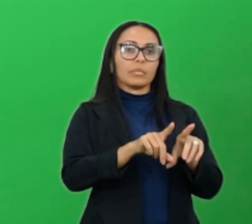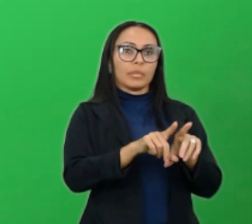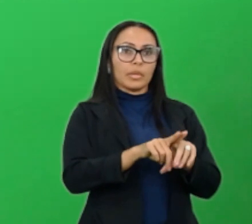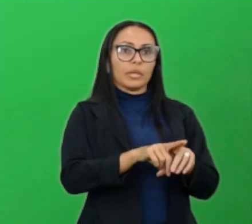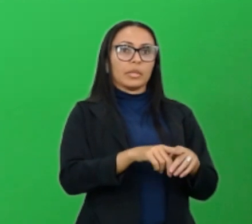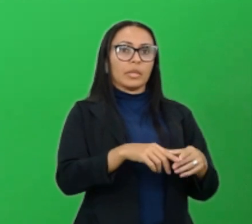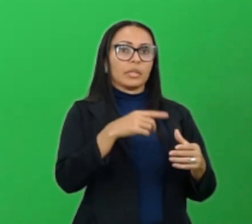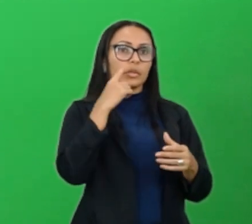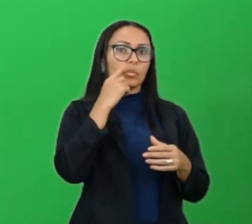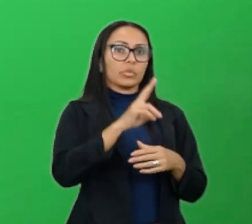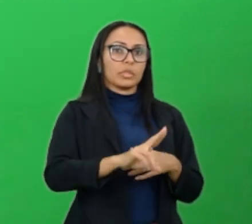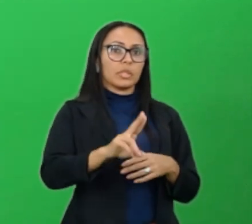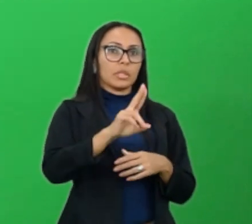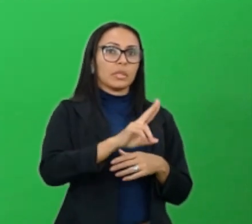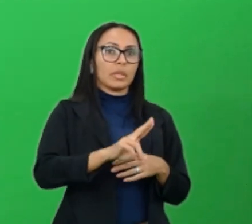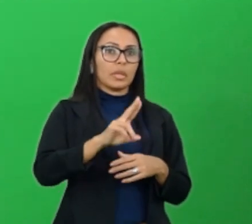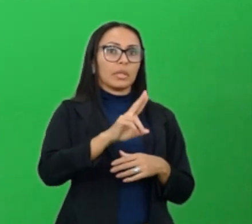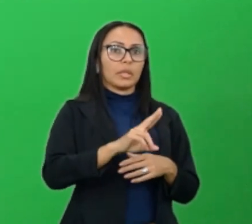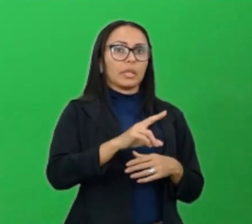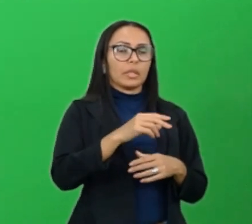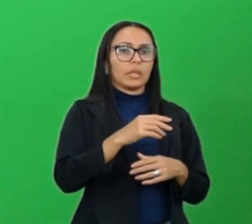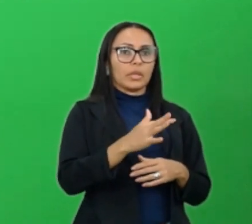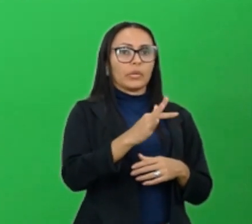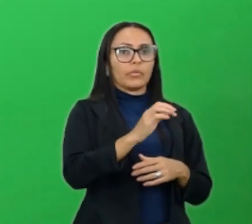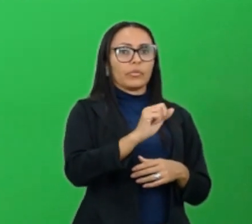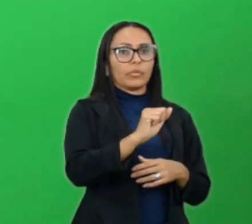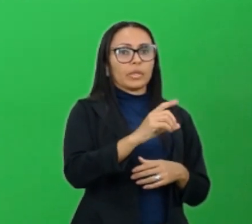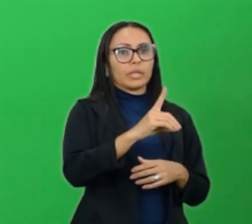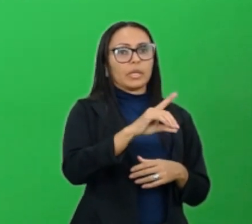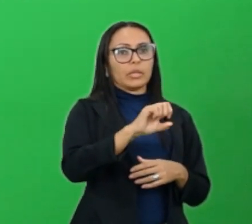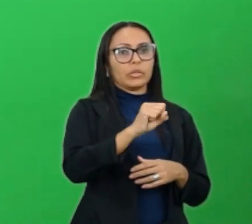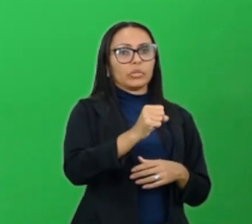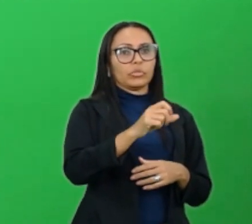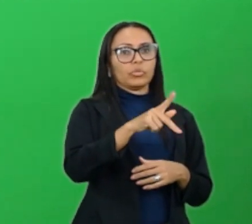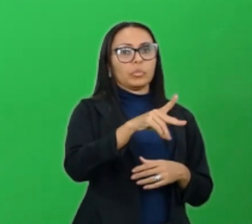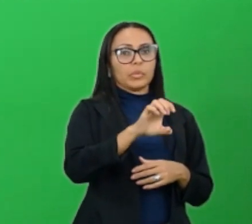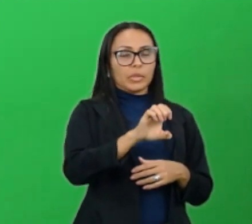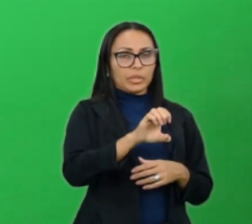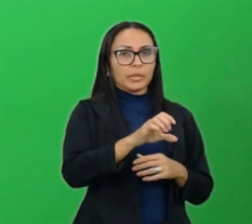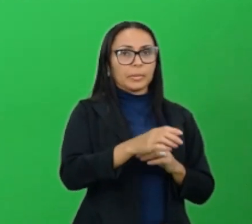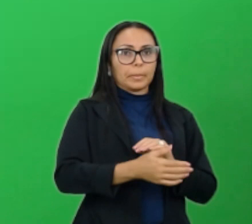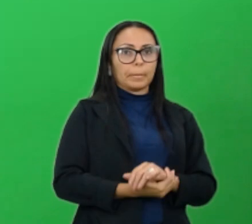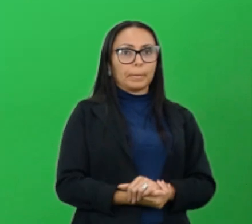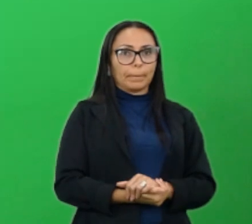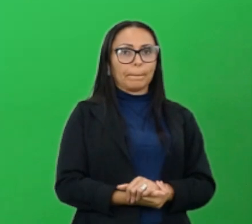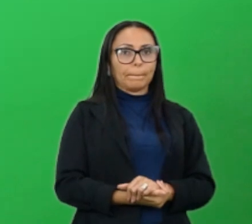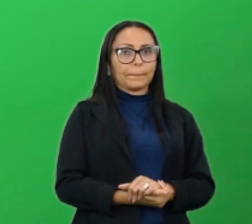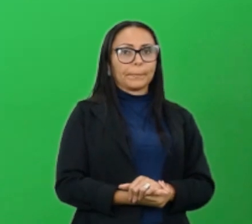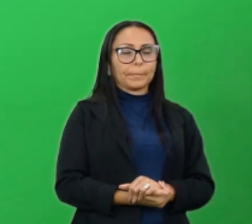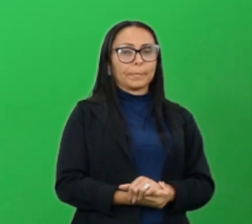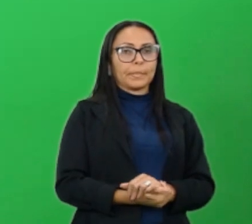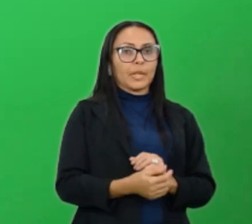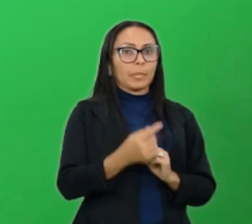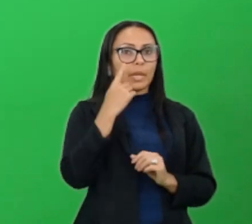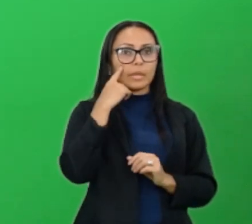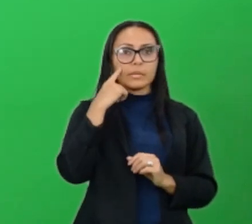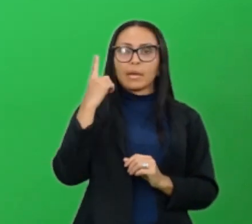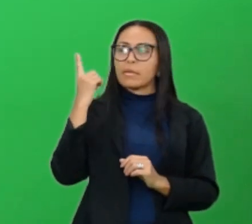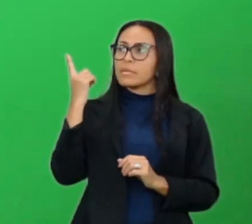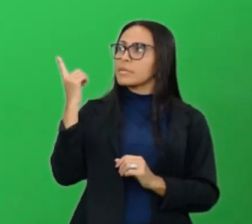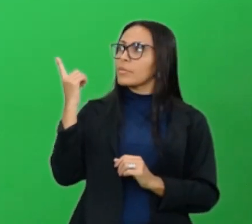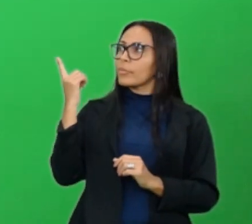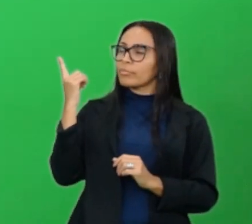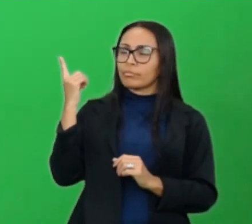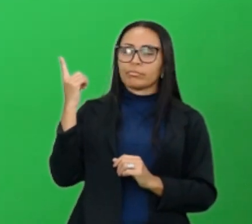pela FAPESP, né, que é a Fundação de Amparo à Pesquisa do Estado de São Paulo, e que aparecem aí como indicadores de